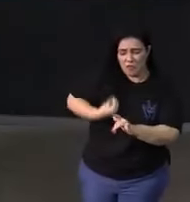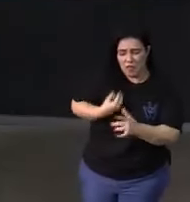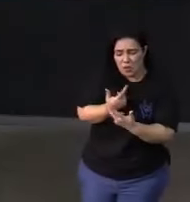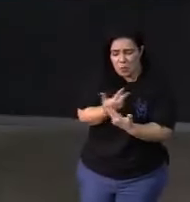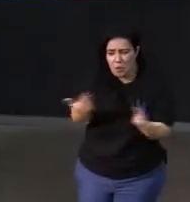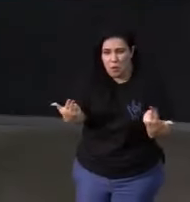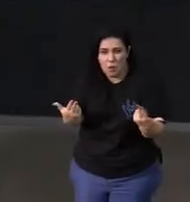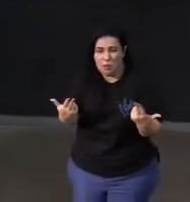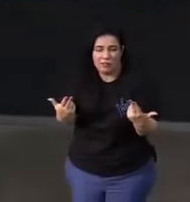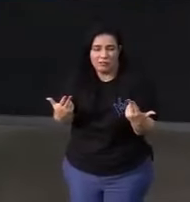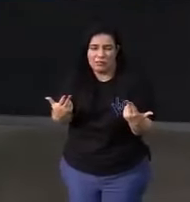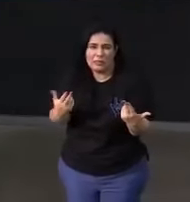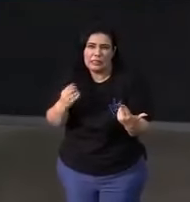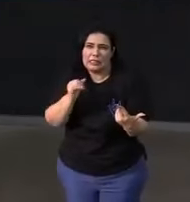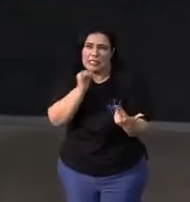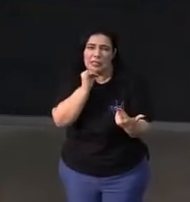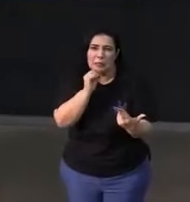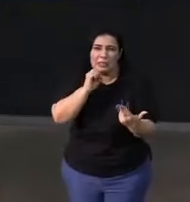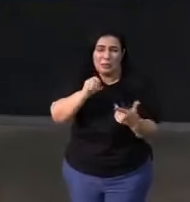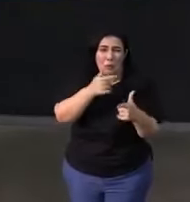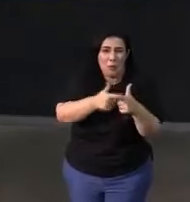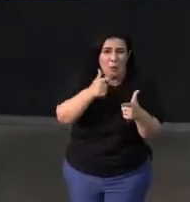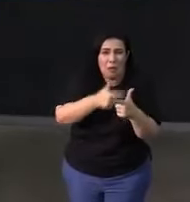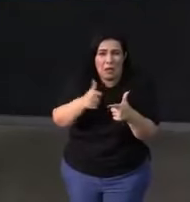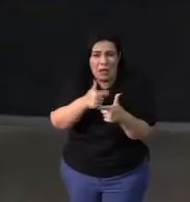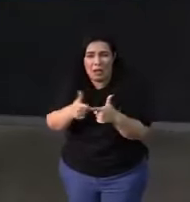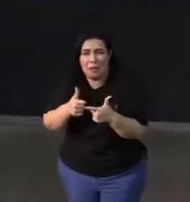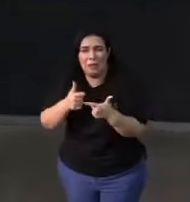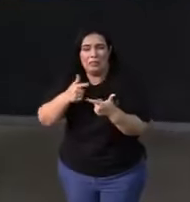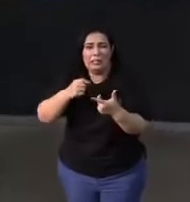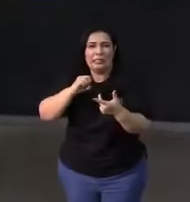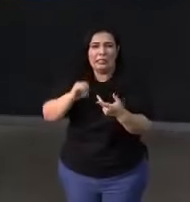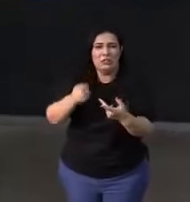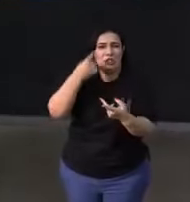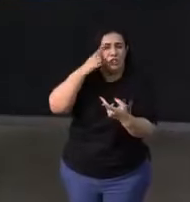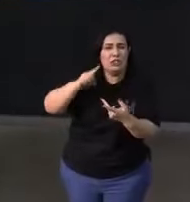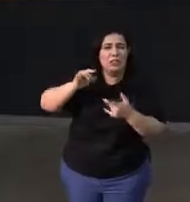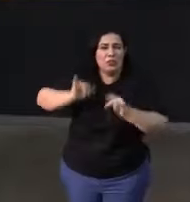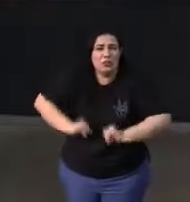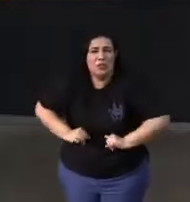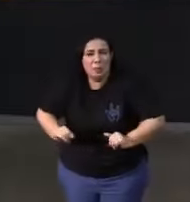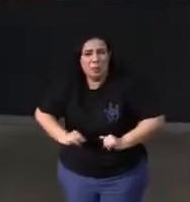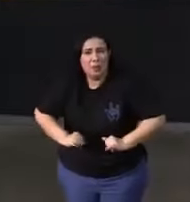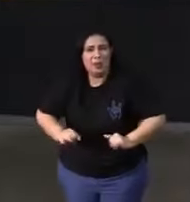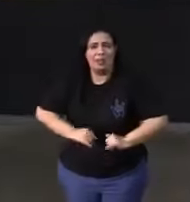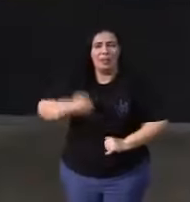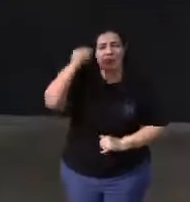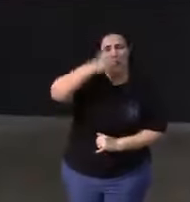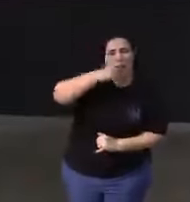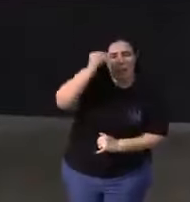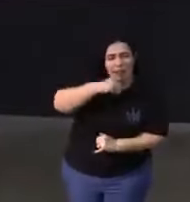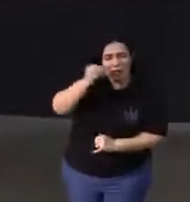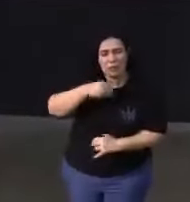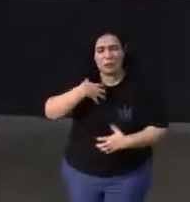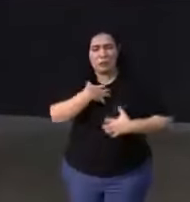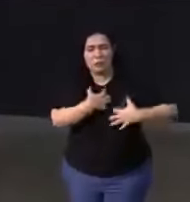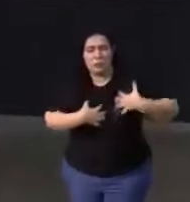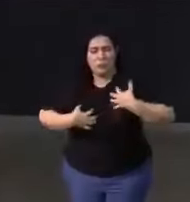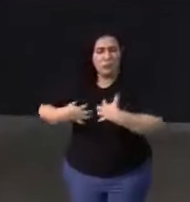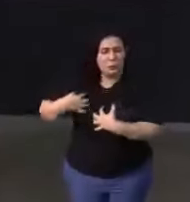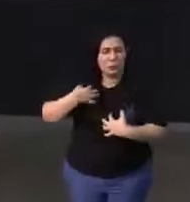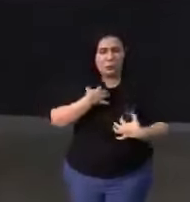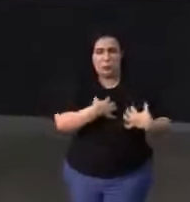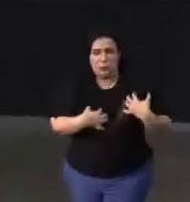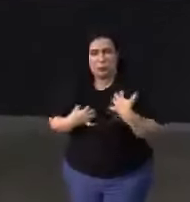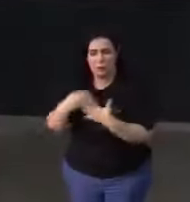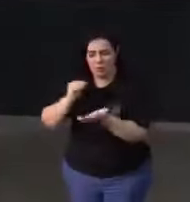nesses dias, seja vale, seja montanha, sejam dias de dor, sejam dias de fracasso, sejam dias de angústia, dias